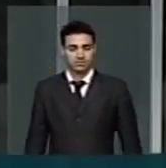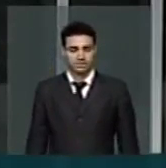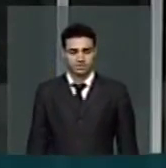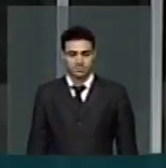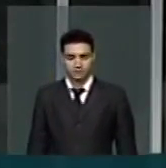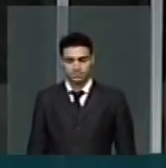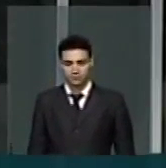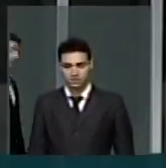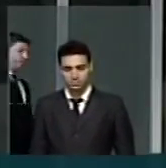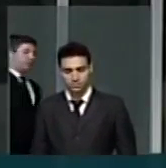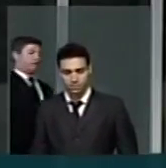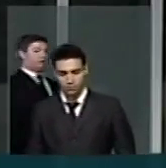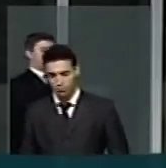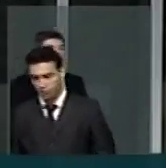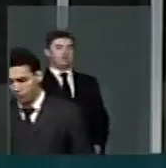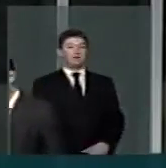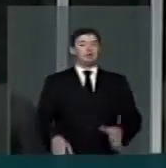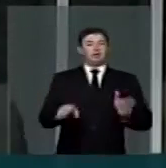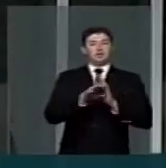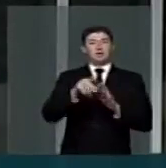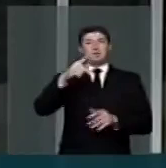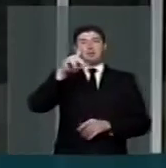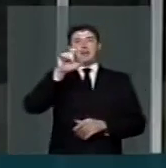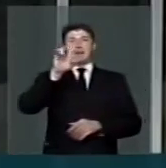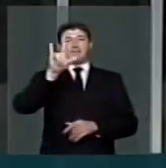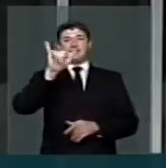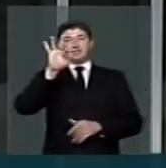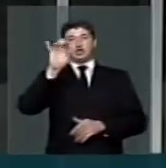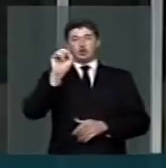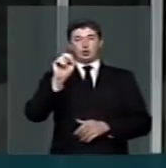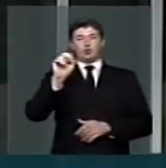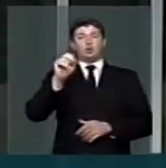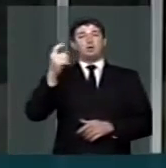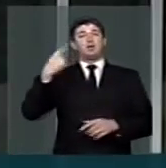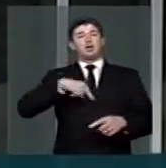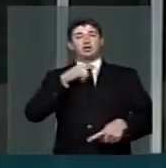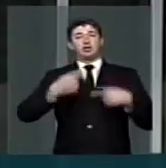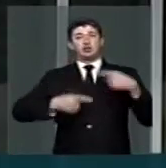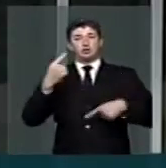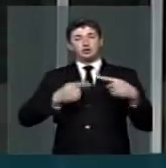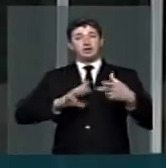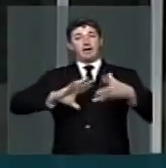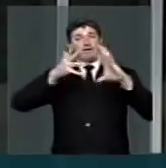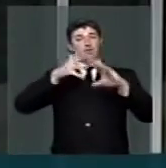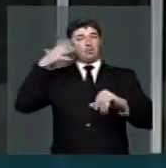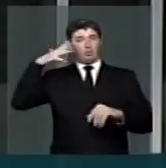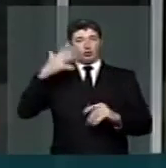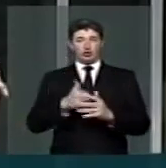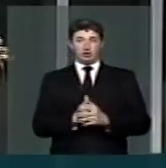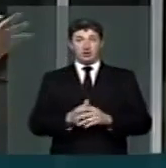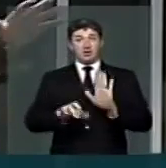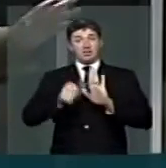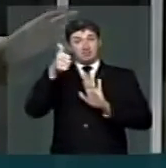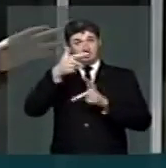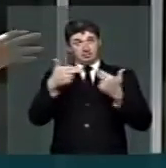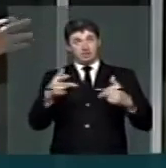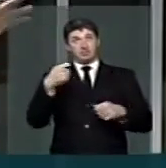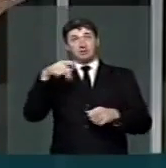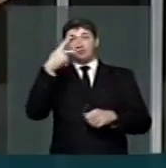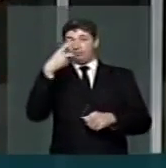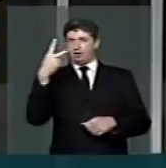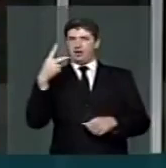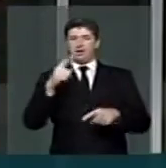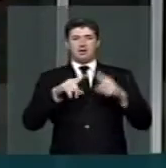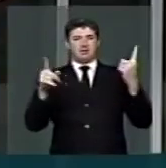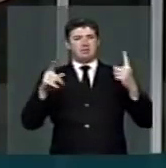plebiscito para analisarmos questões centrais na reforma política. Primeiro, é preciso que se diga sem